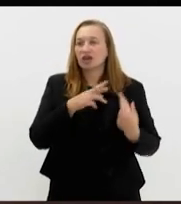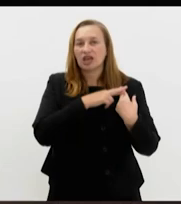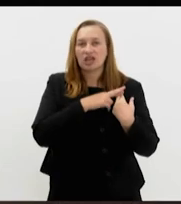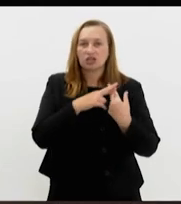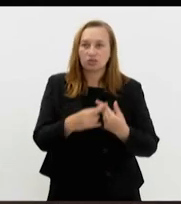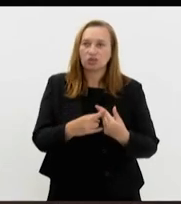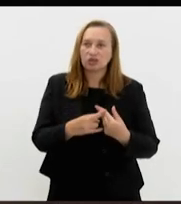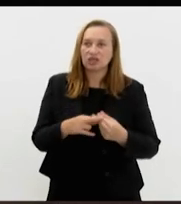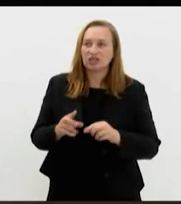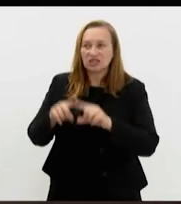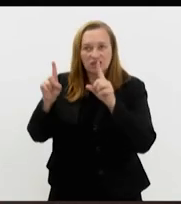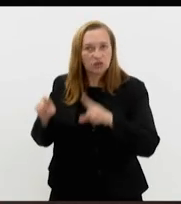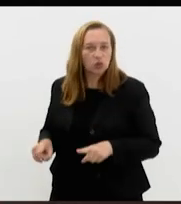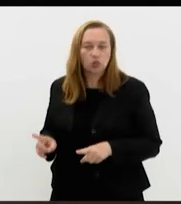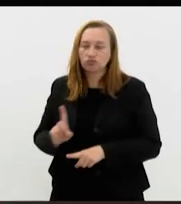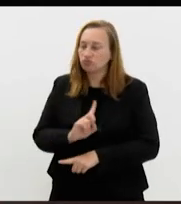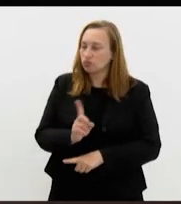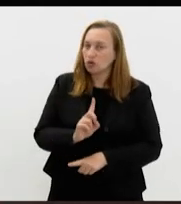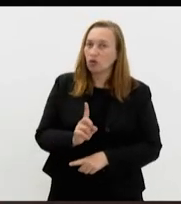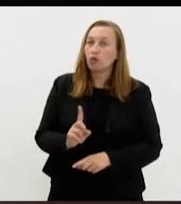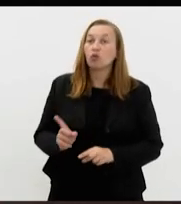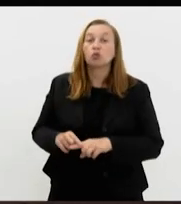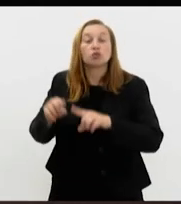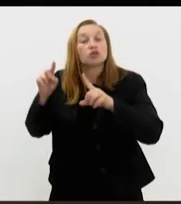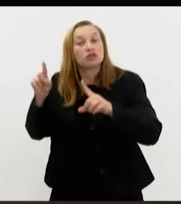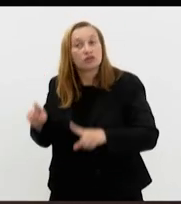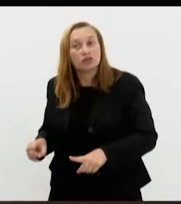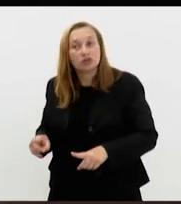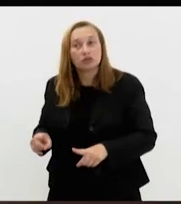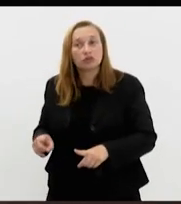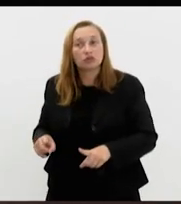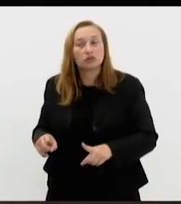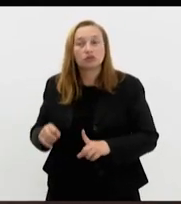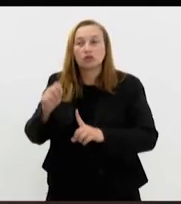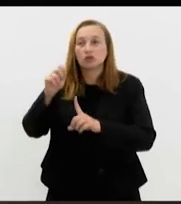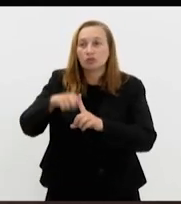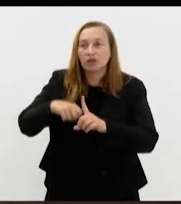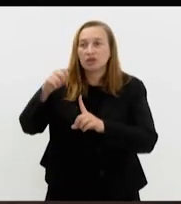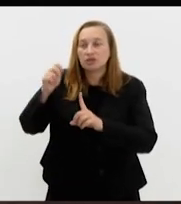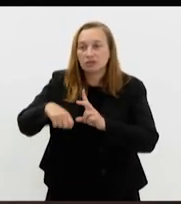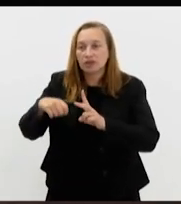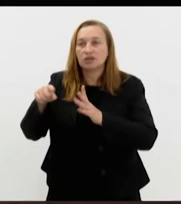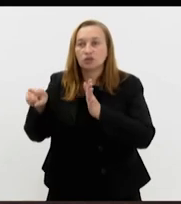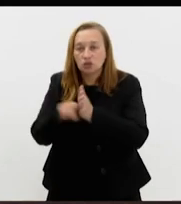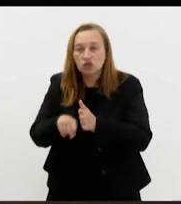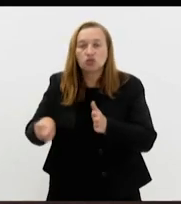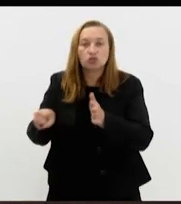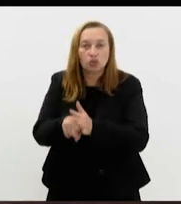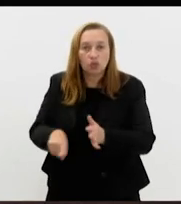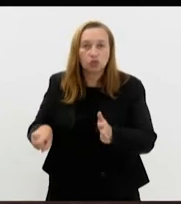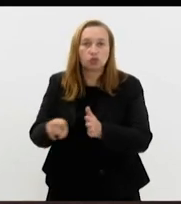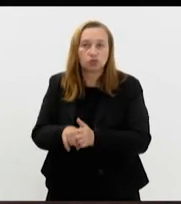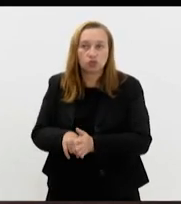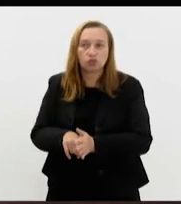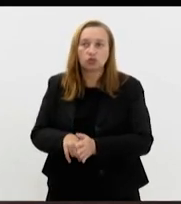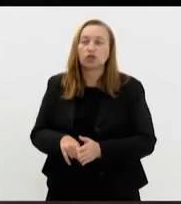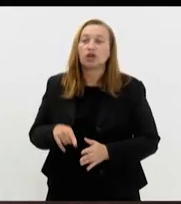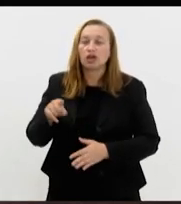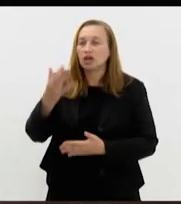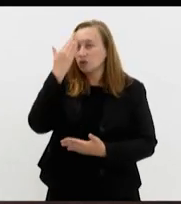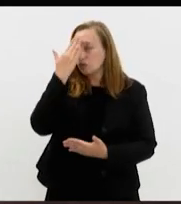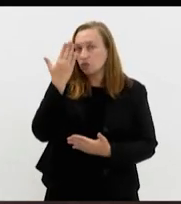responsabilidade do servidor. Porque o servidor mensalmente teve o seu desconto. O servidor, ele